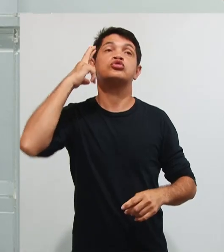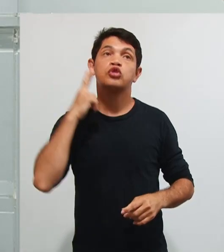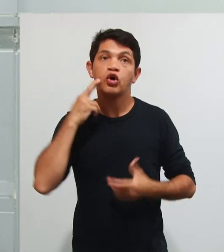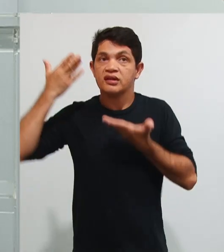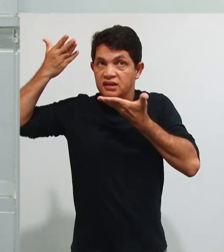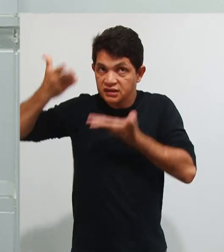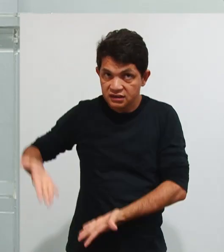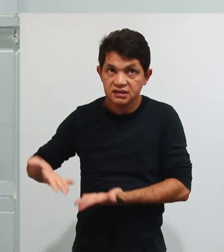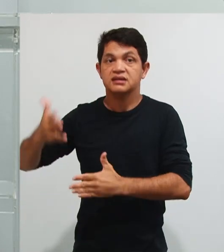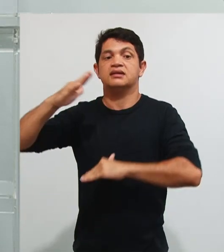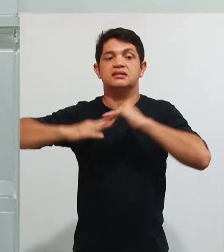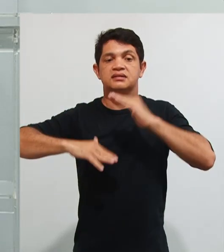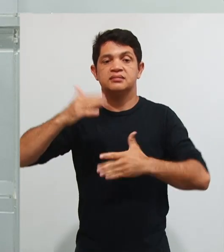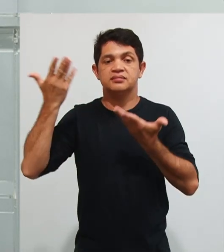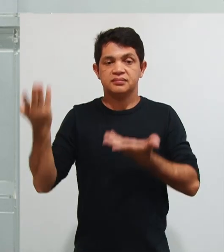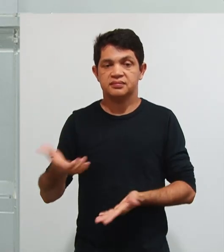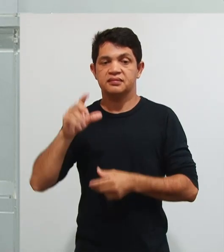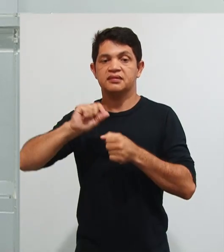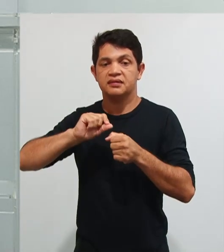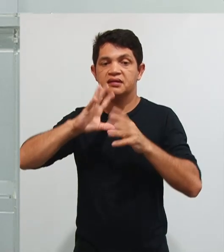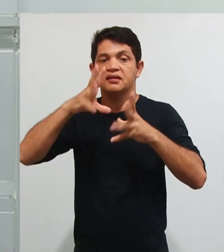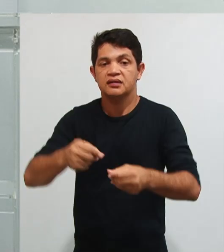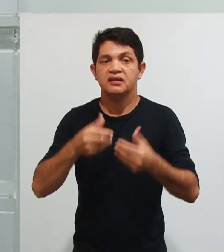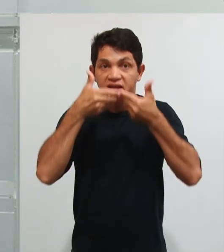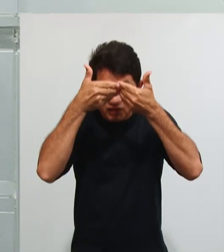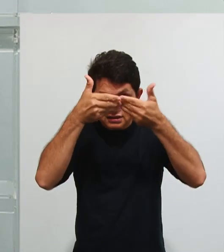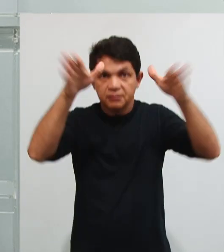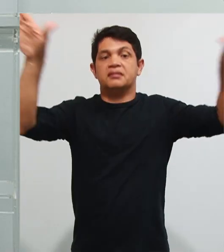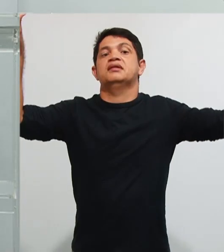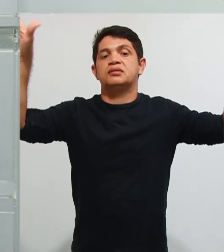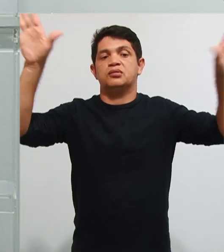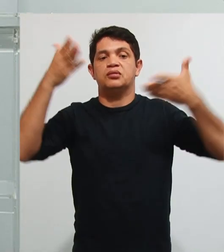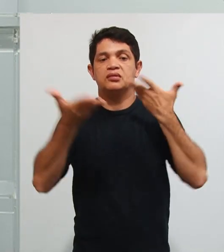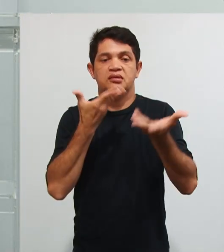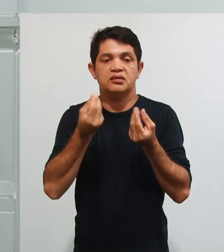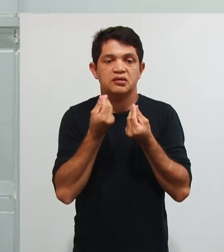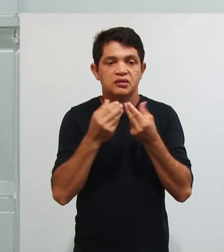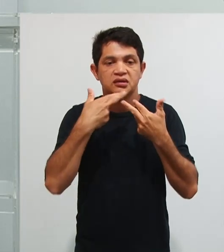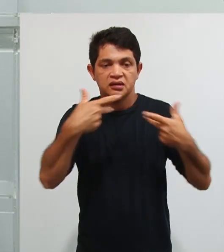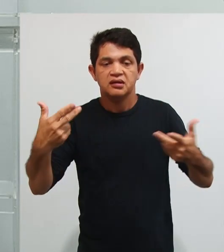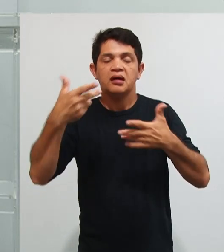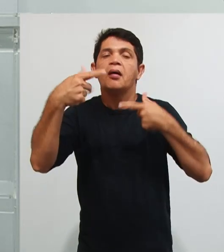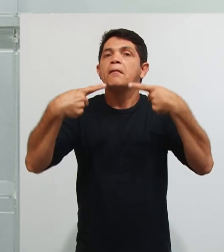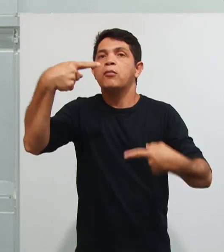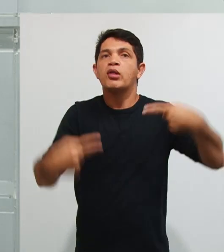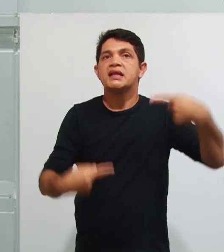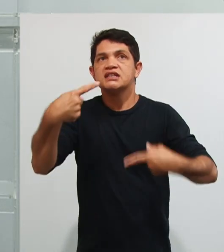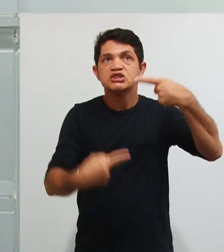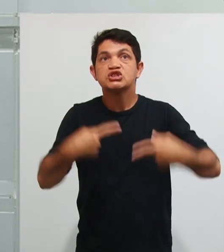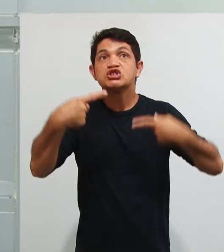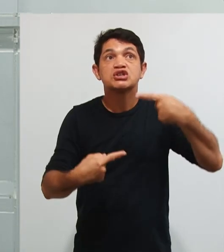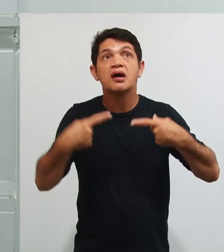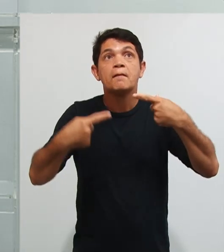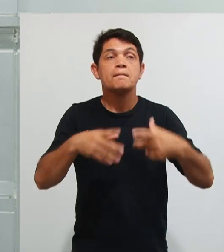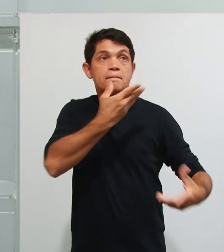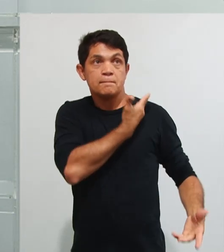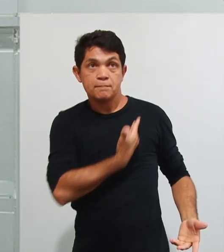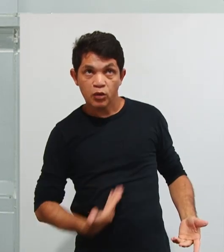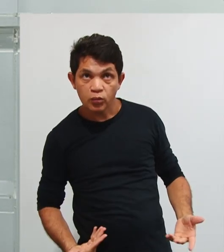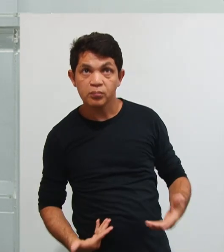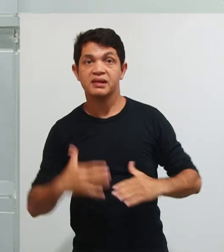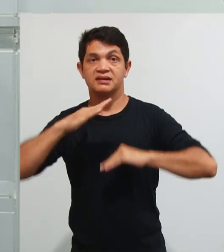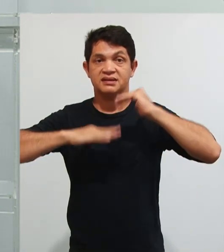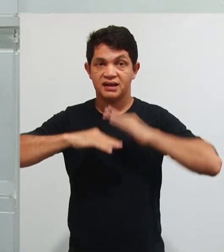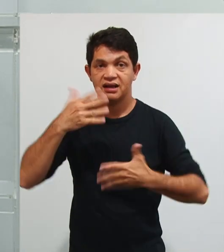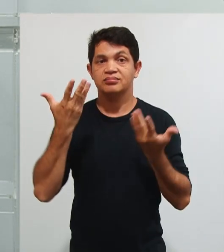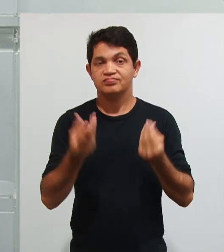e decidi, então, fazer aqui a abertura de políticas públicas para que possamos vender rã.